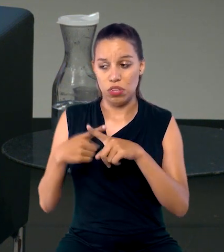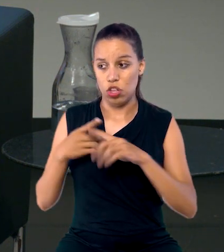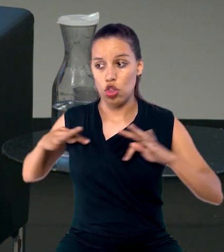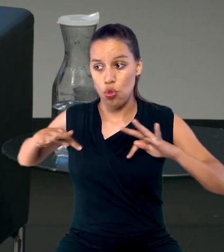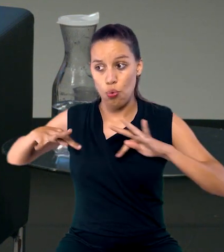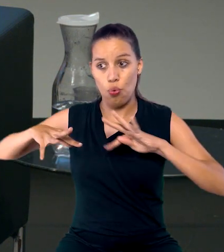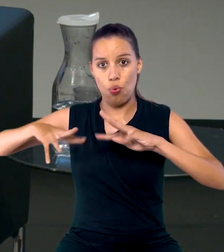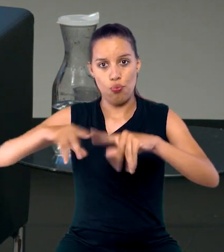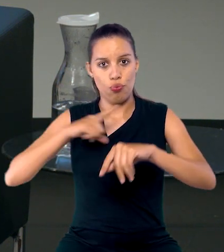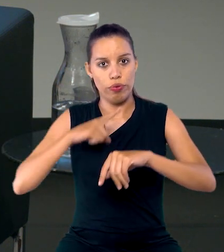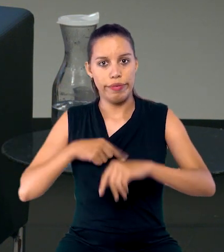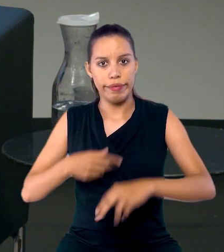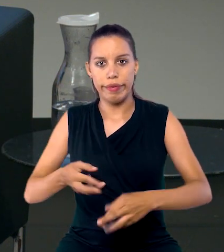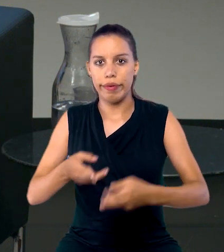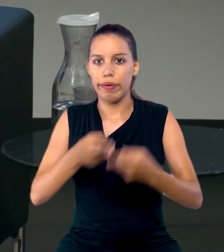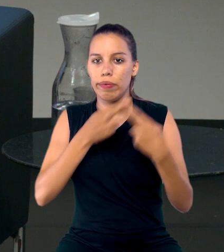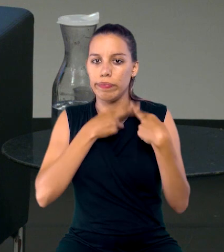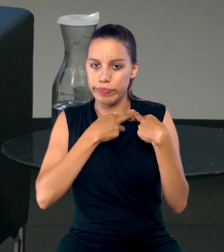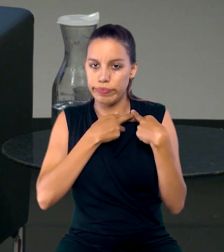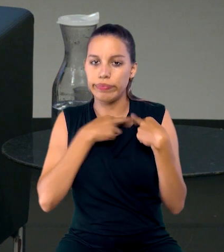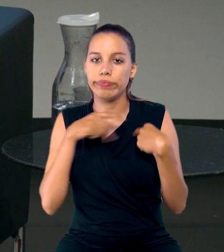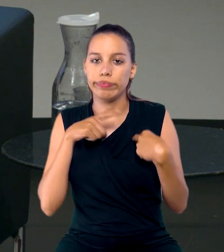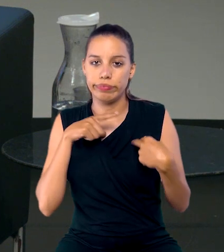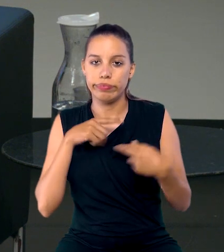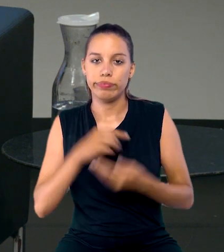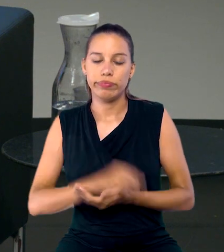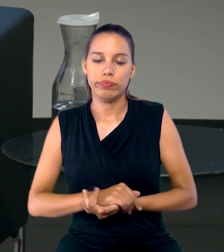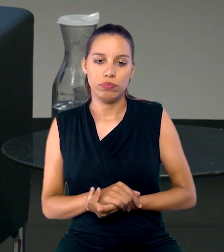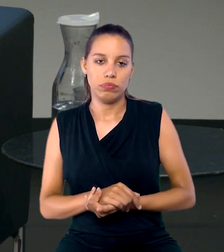Nós todos temos responsabilidade coletiva sobre isso.